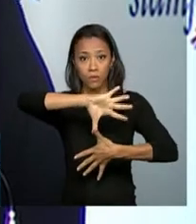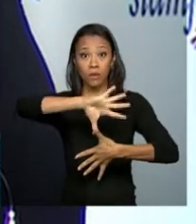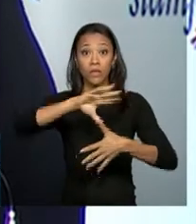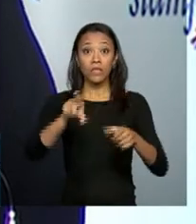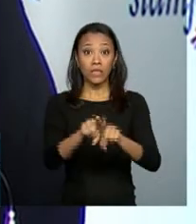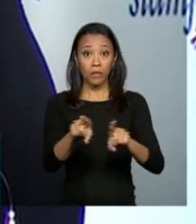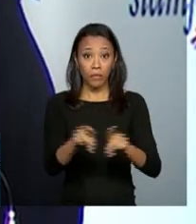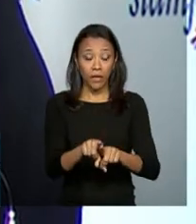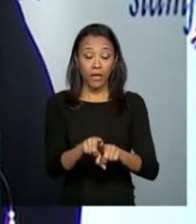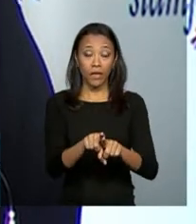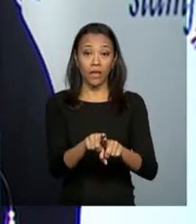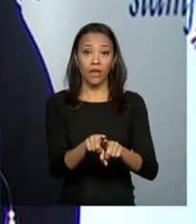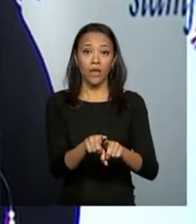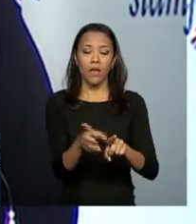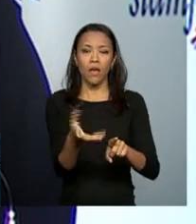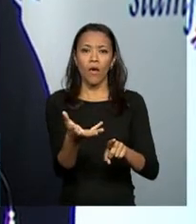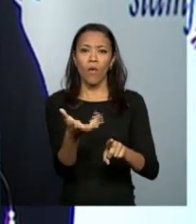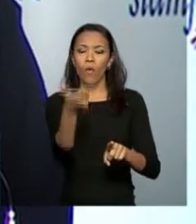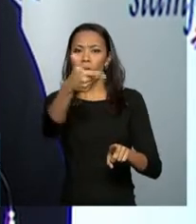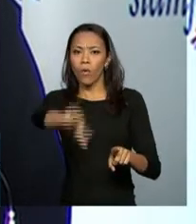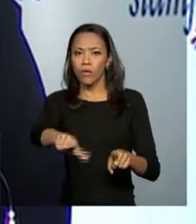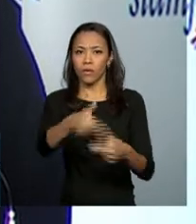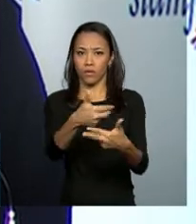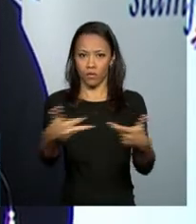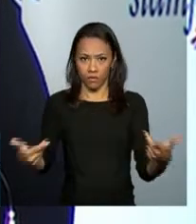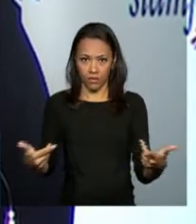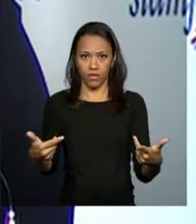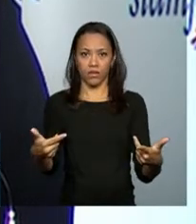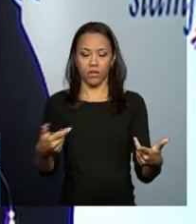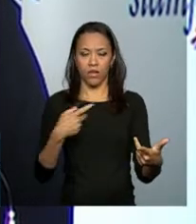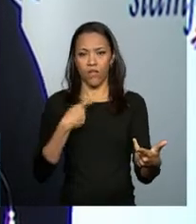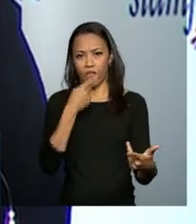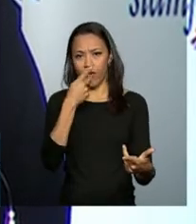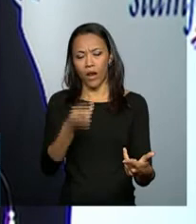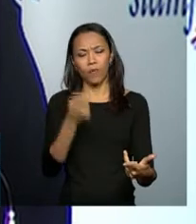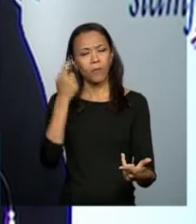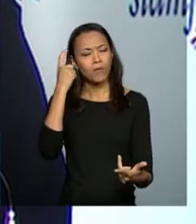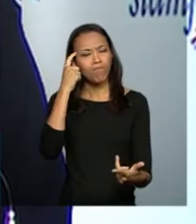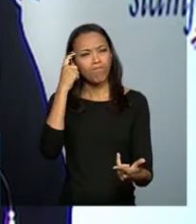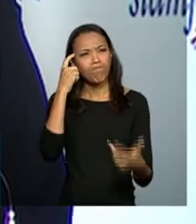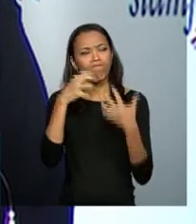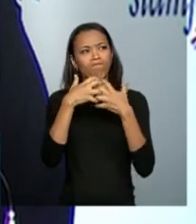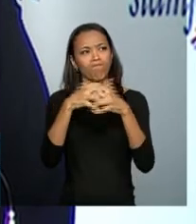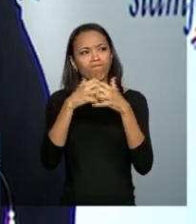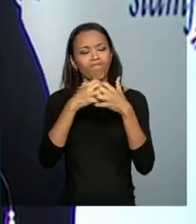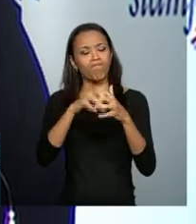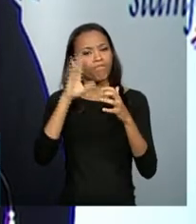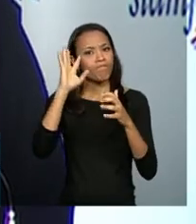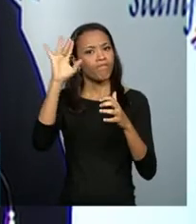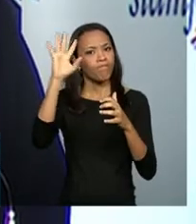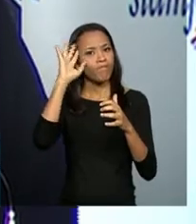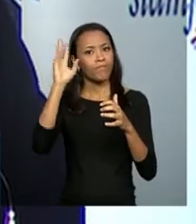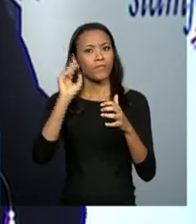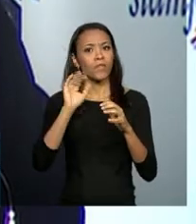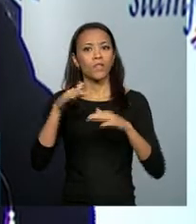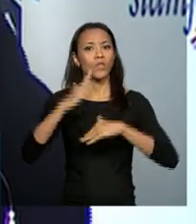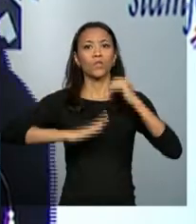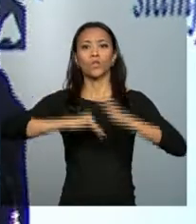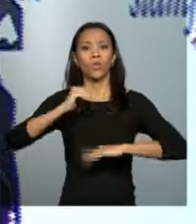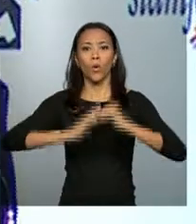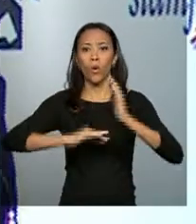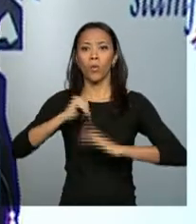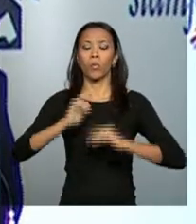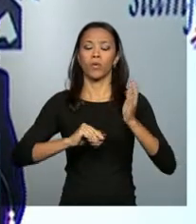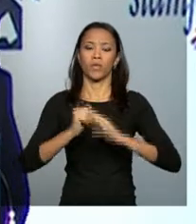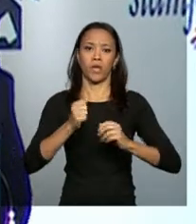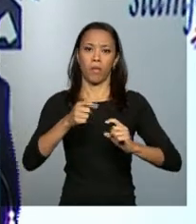ocasião para fazer uma reflexão com as senhoras e os senhores sobre a